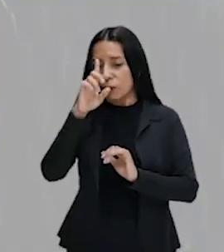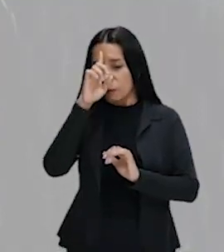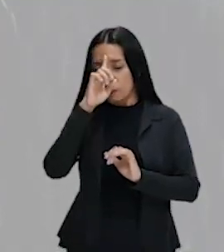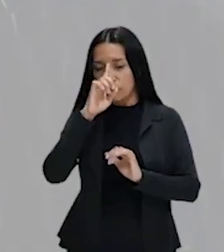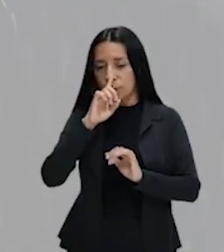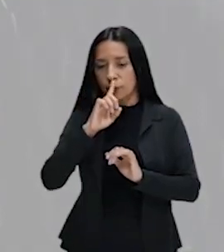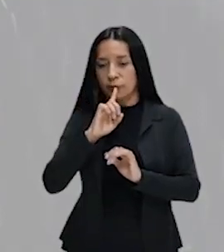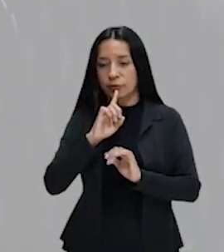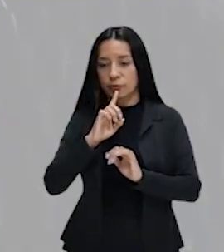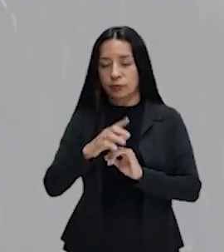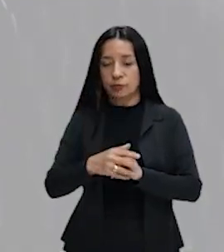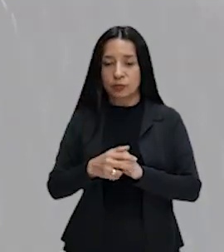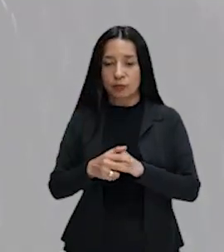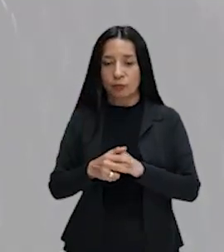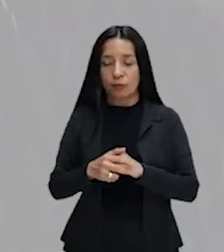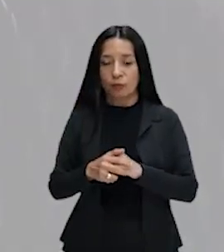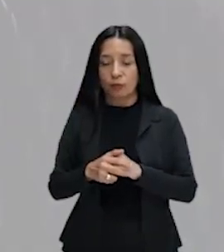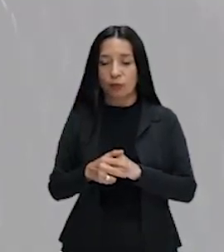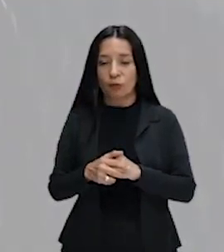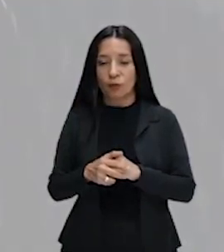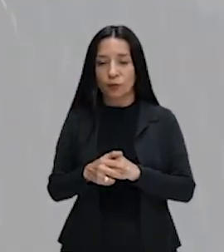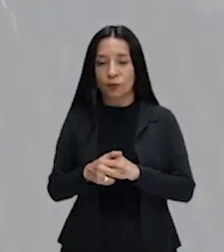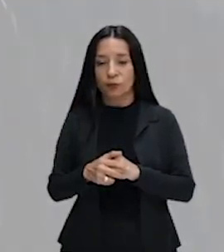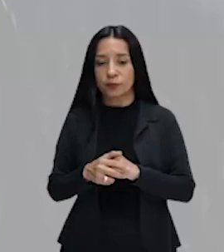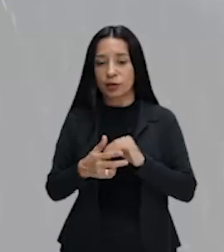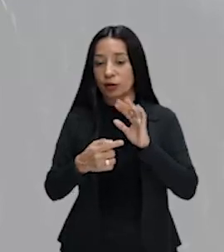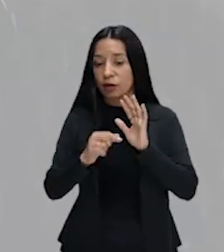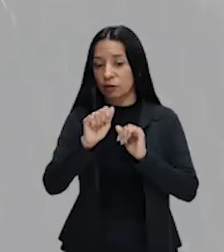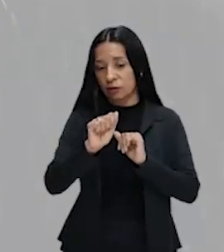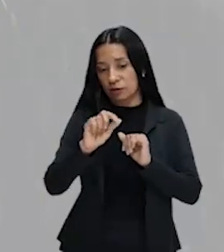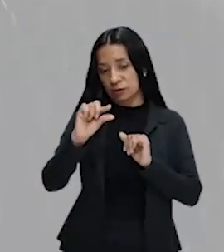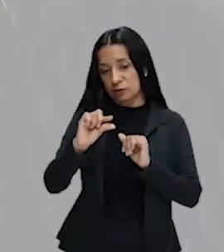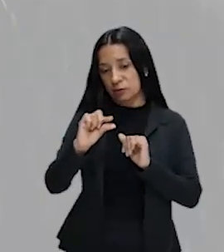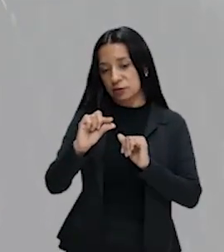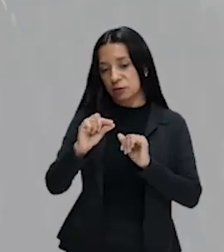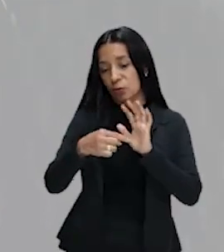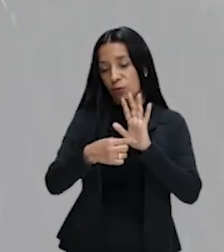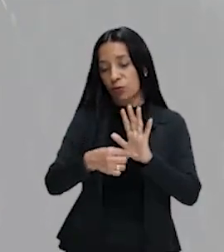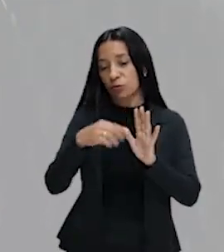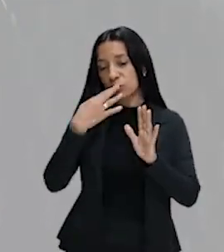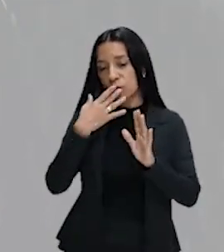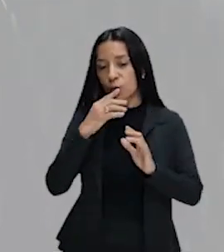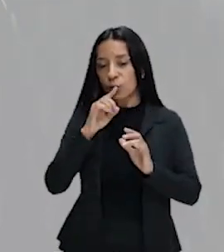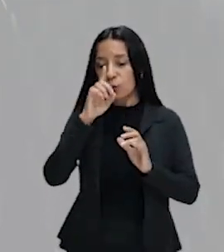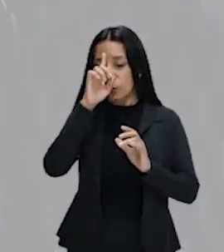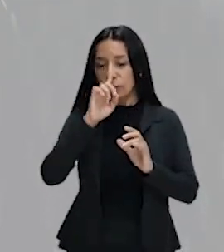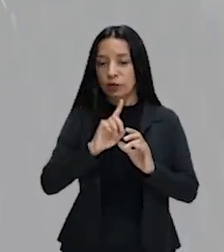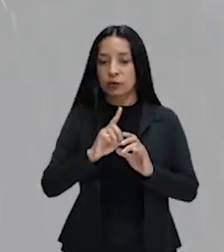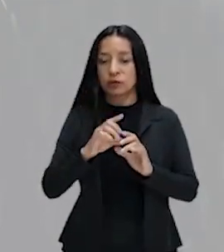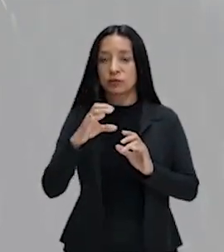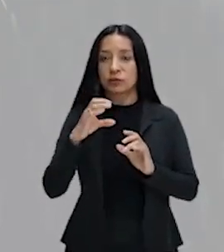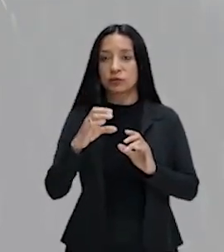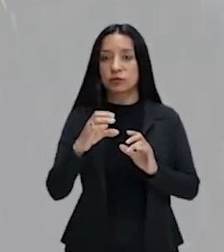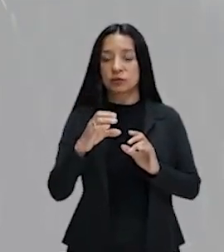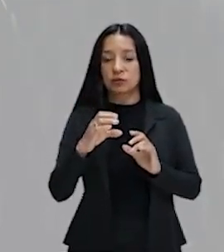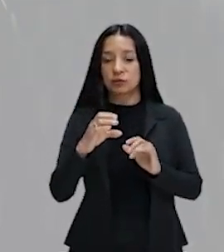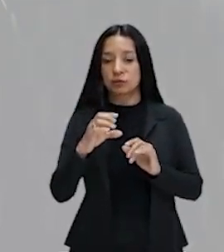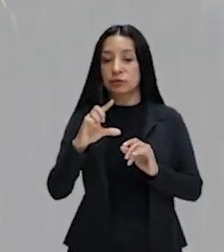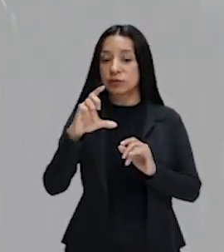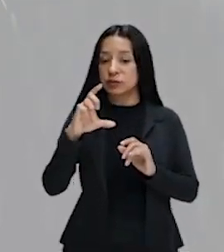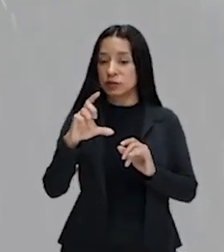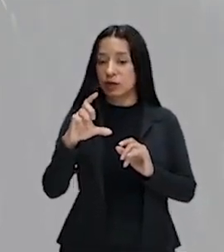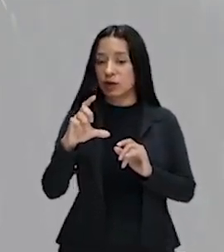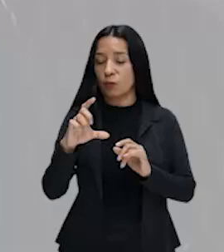amarela, tá? Azinho determina a cor amarela. Outra informação, cesão